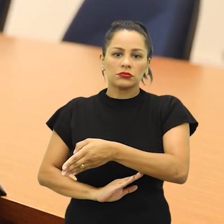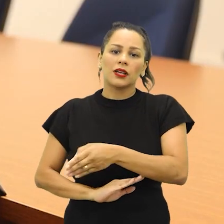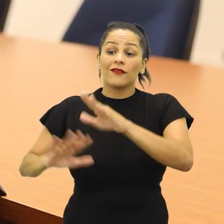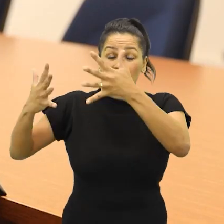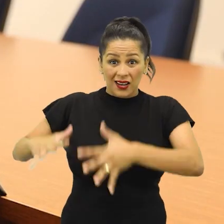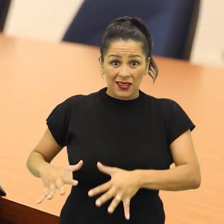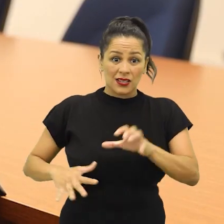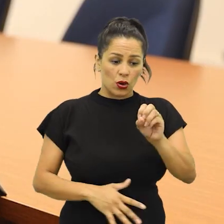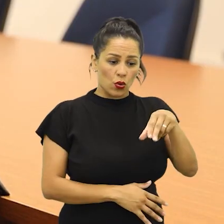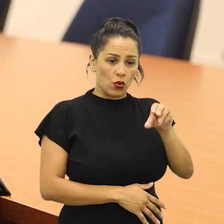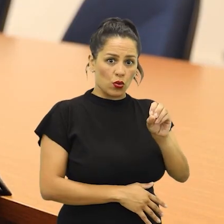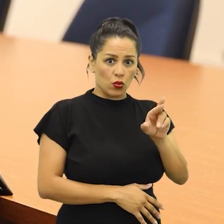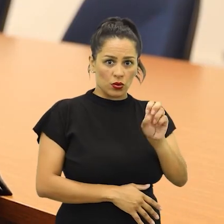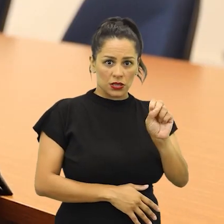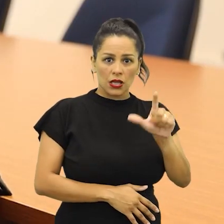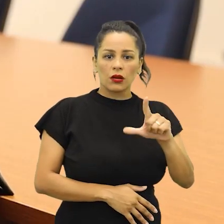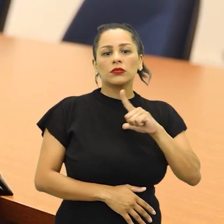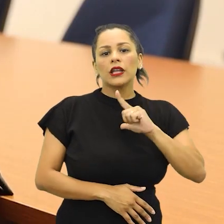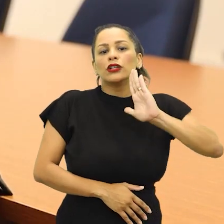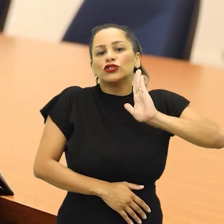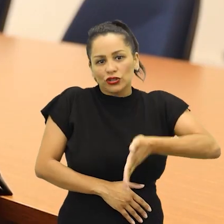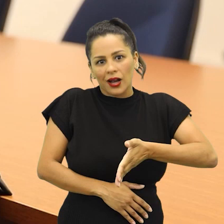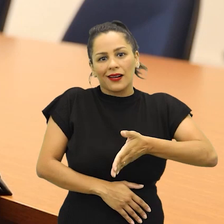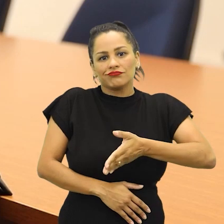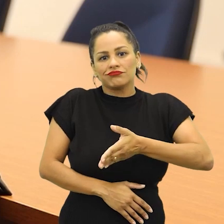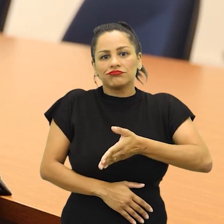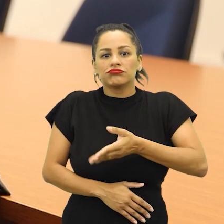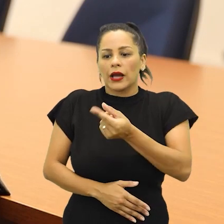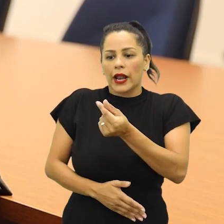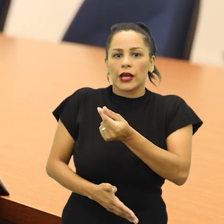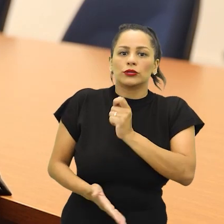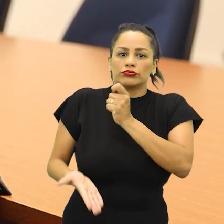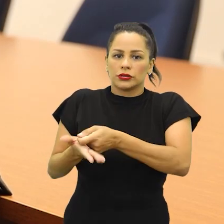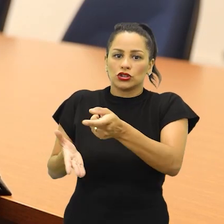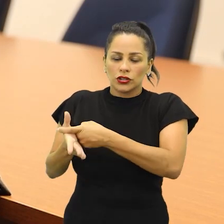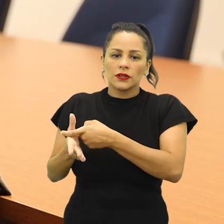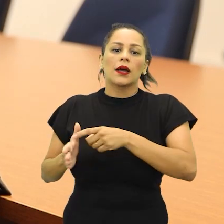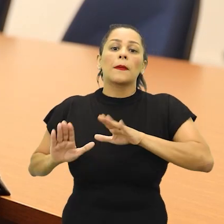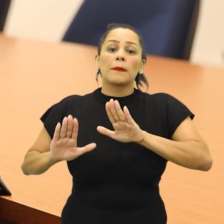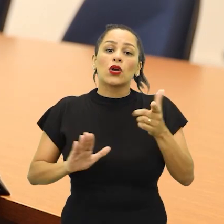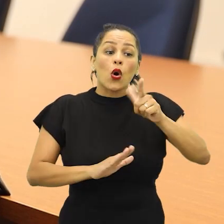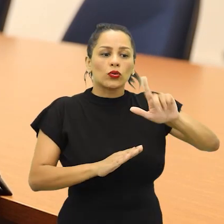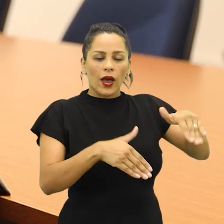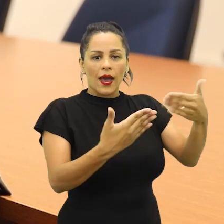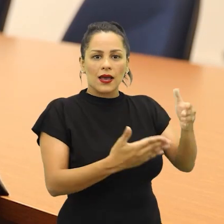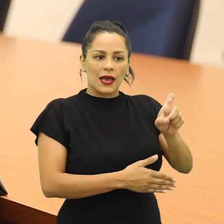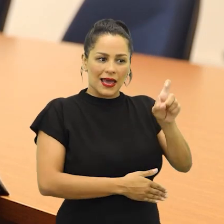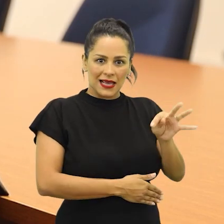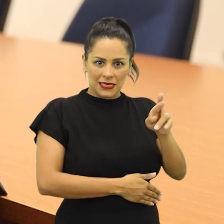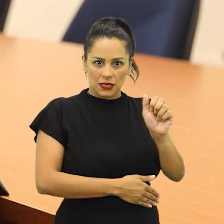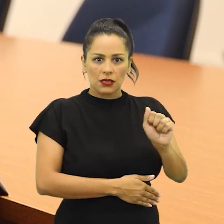credores concursais são aqueles que já tinham crédito contra o devedor. E extraconcursais são aqueles que passam a ter